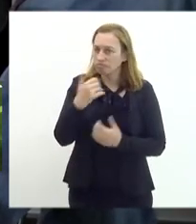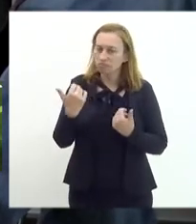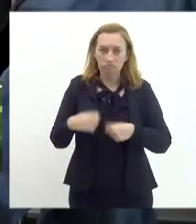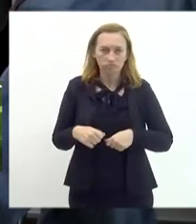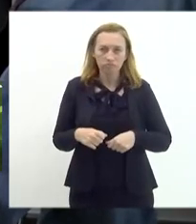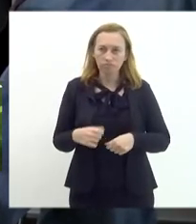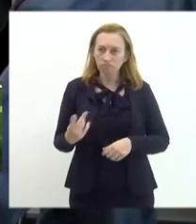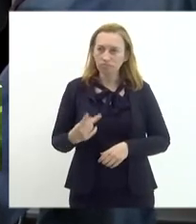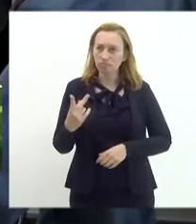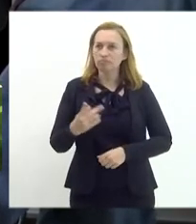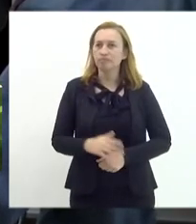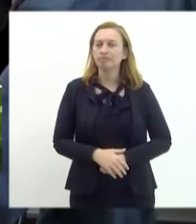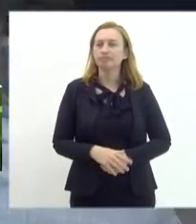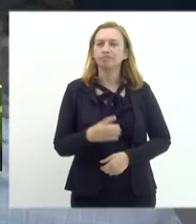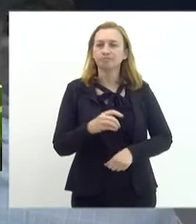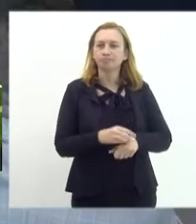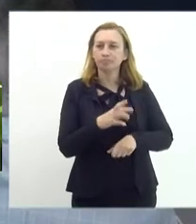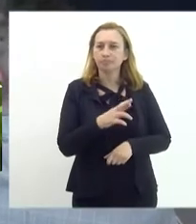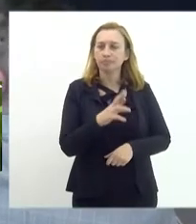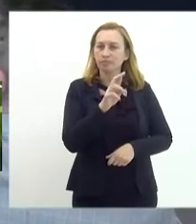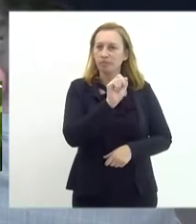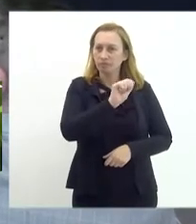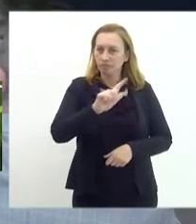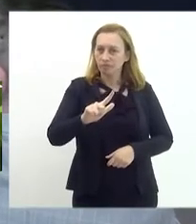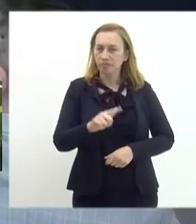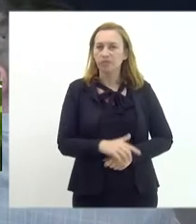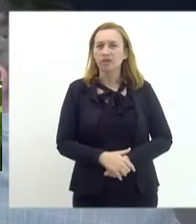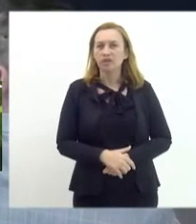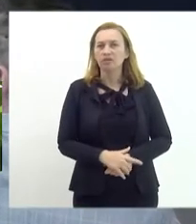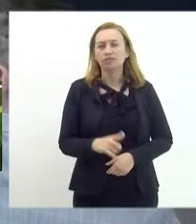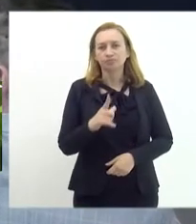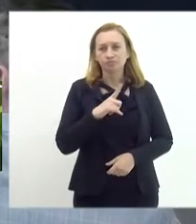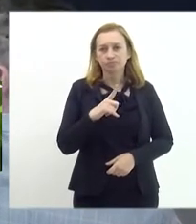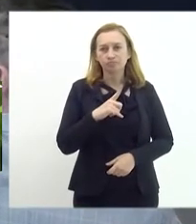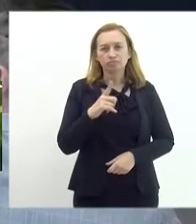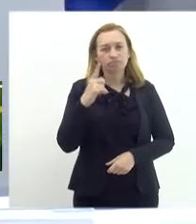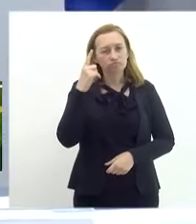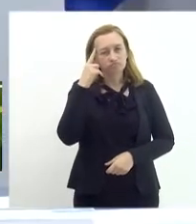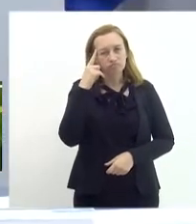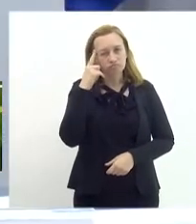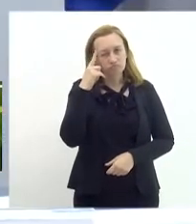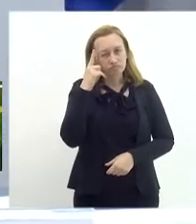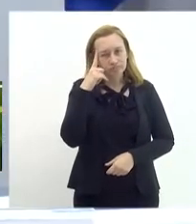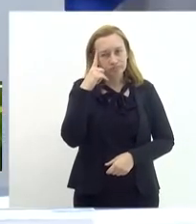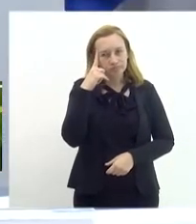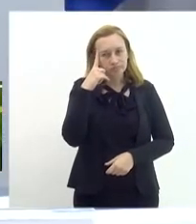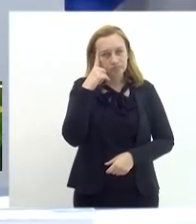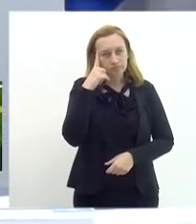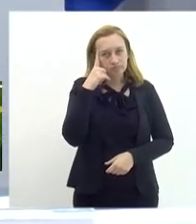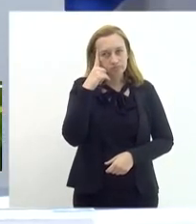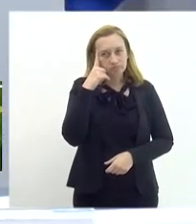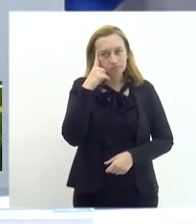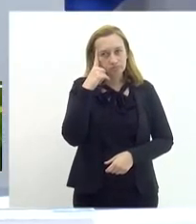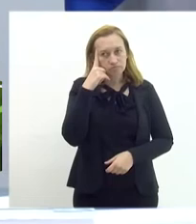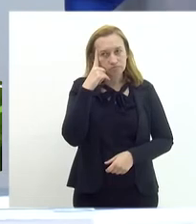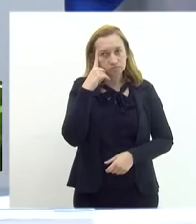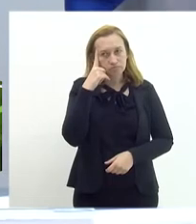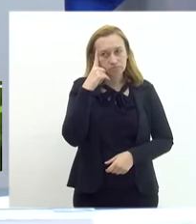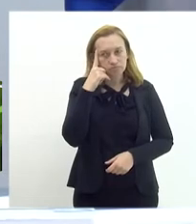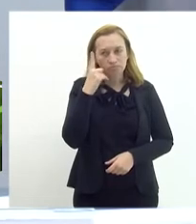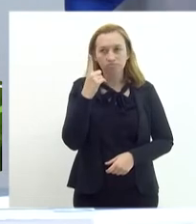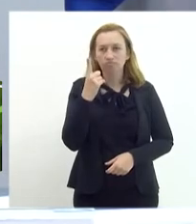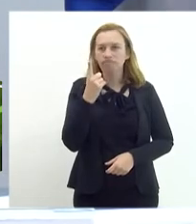premiado. Doutor Rafael. Claro. Eu tenho, nesse ponto, uma profunda divergência.